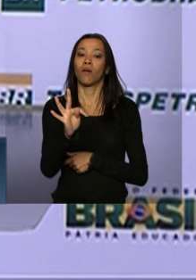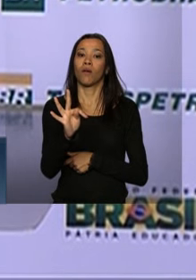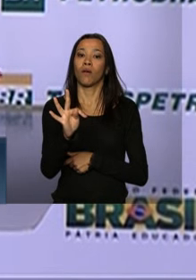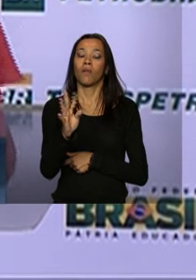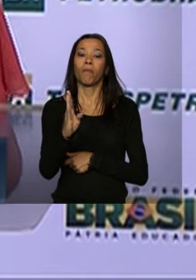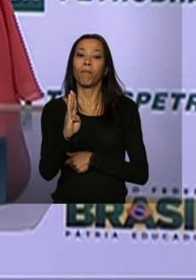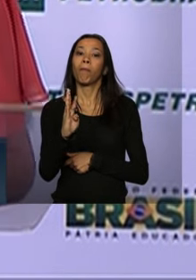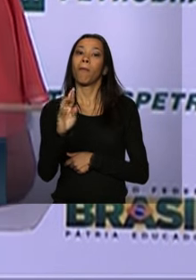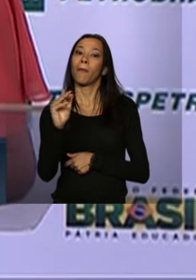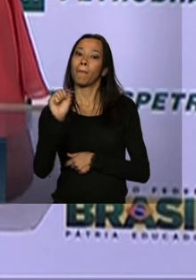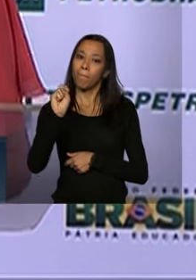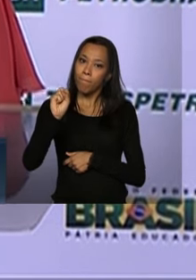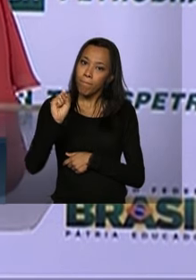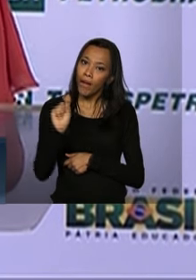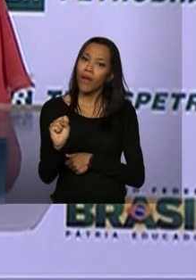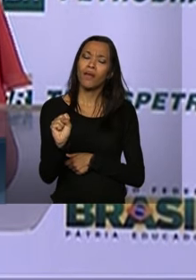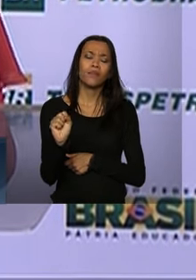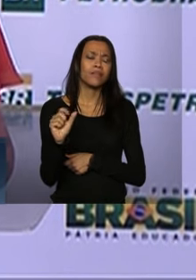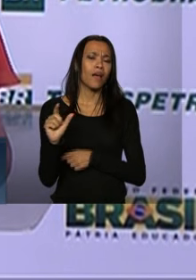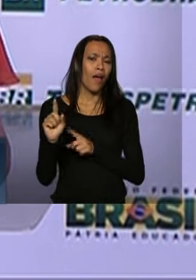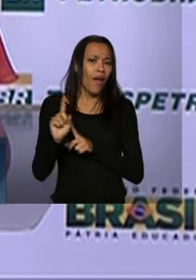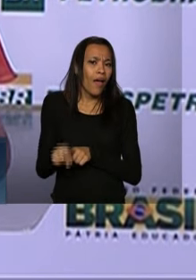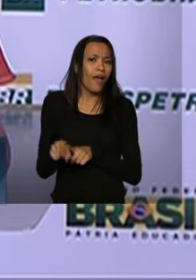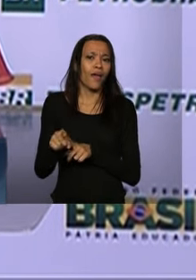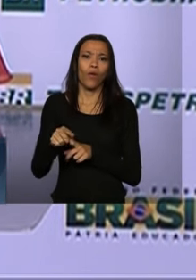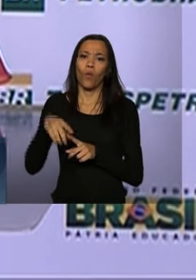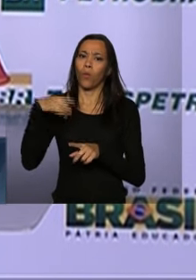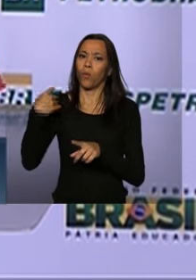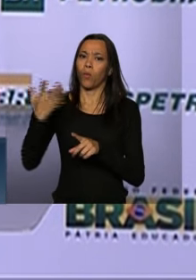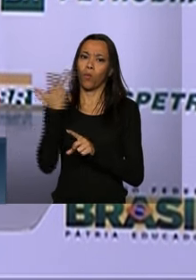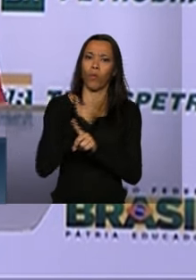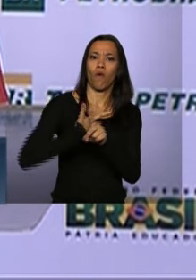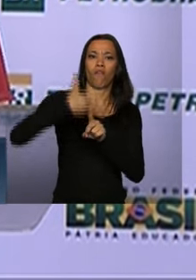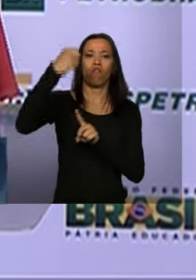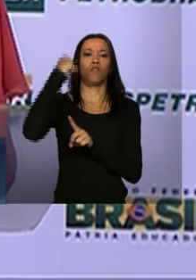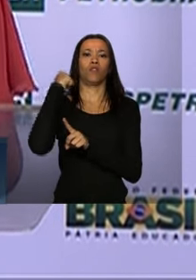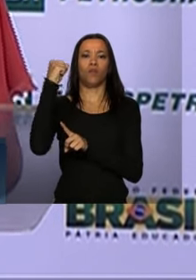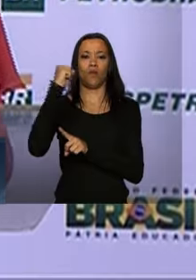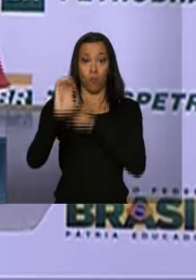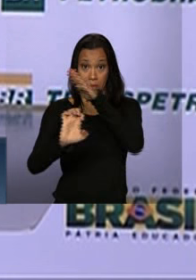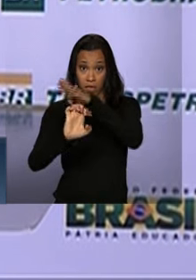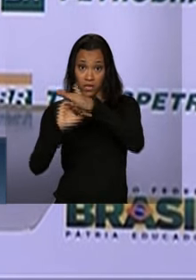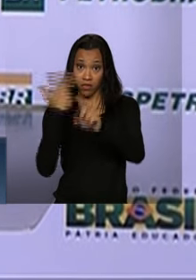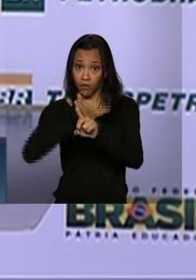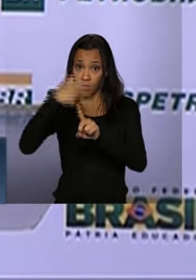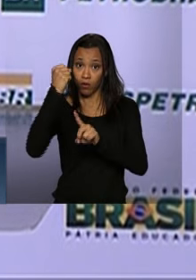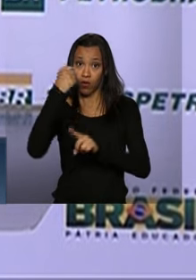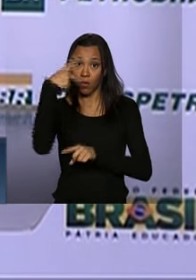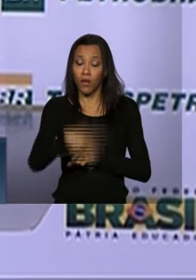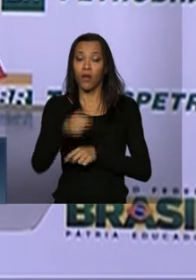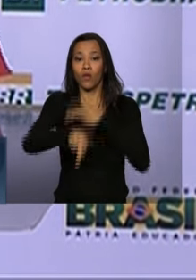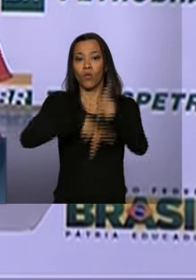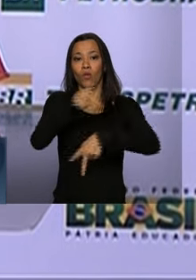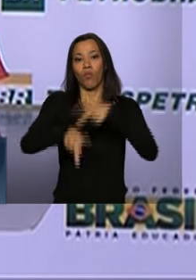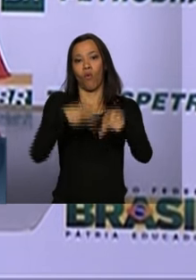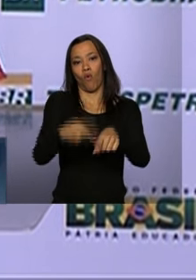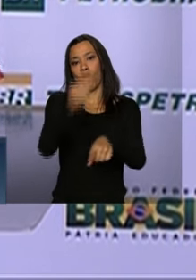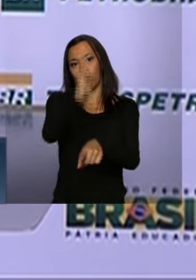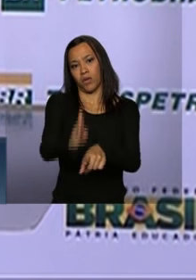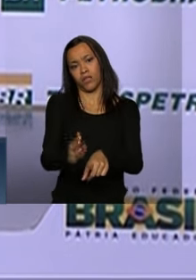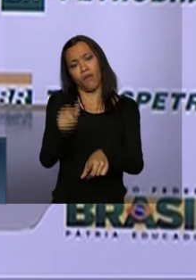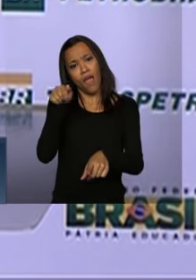talvez, uma das maiores conquistas do povo brasileiro, porque é uma